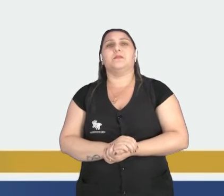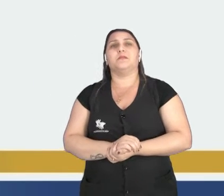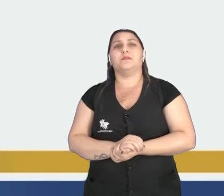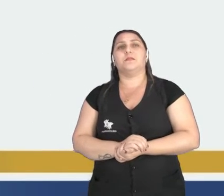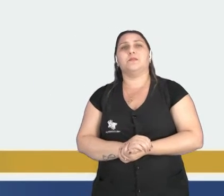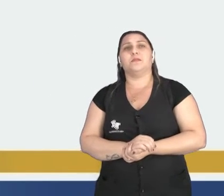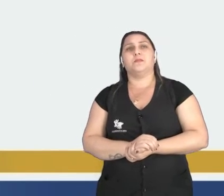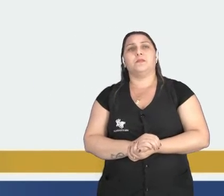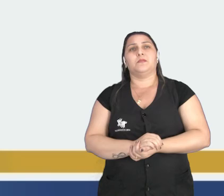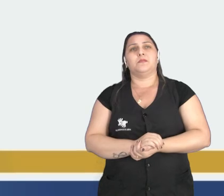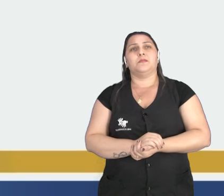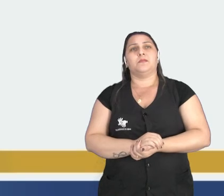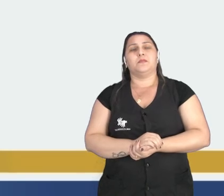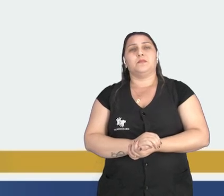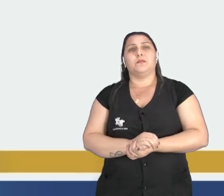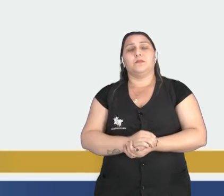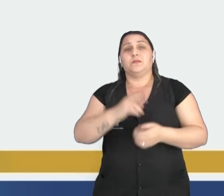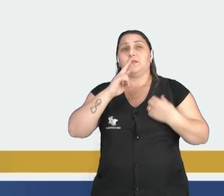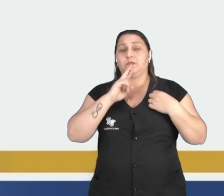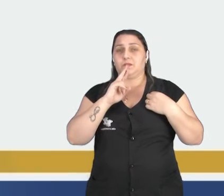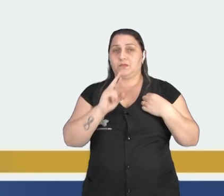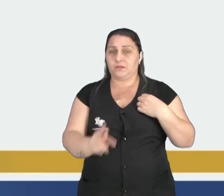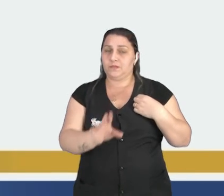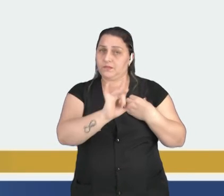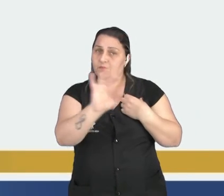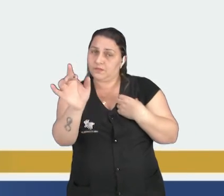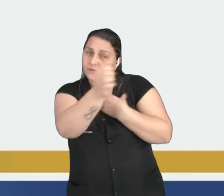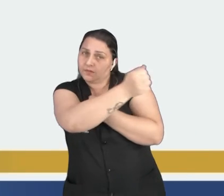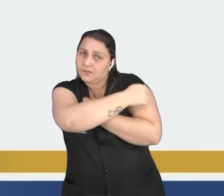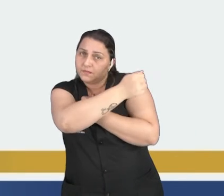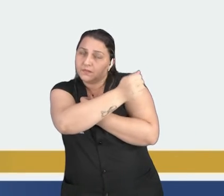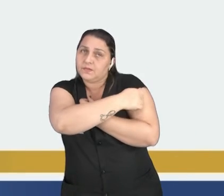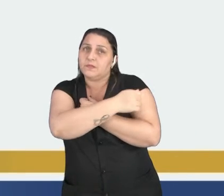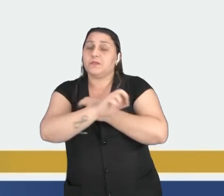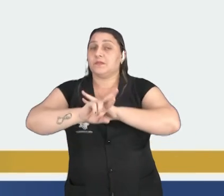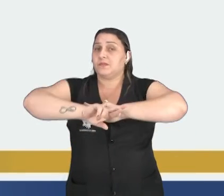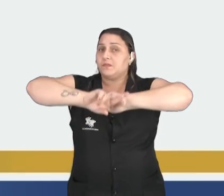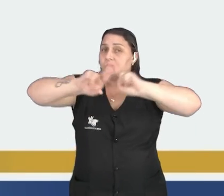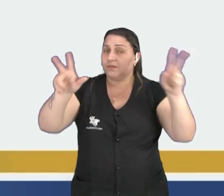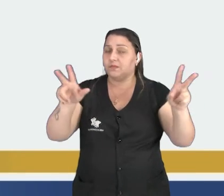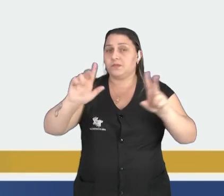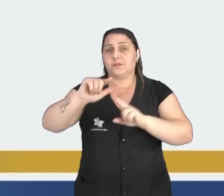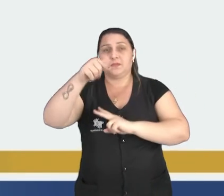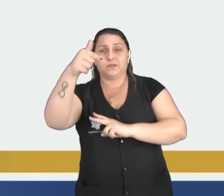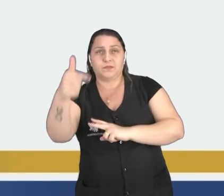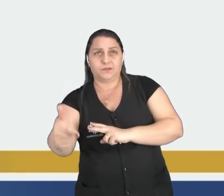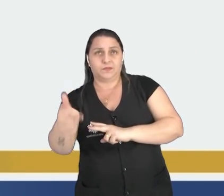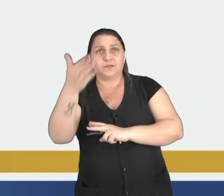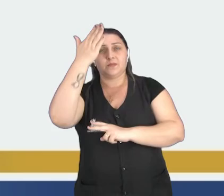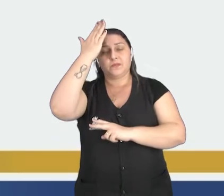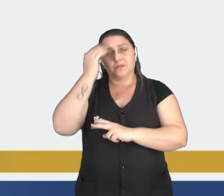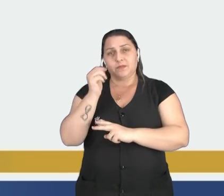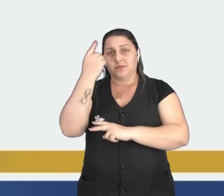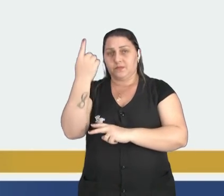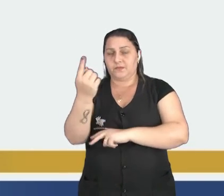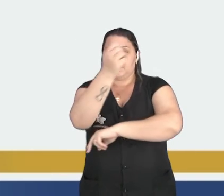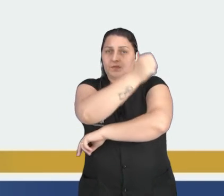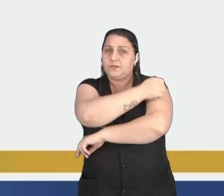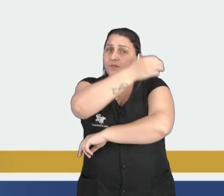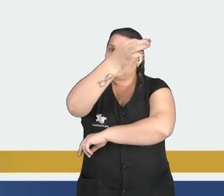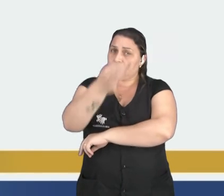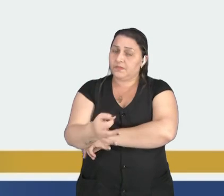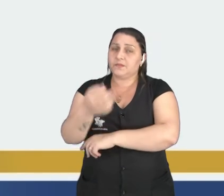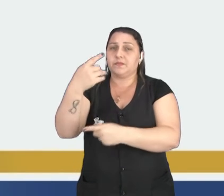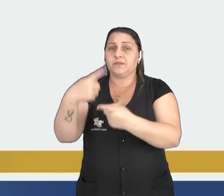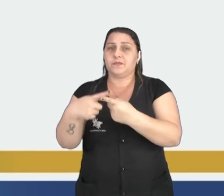270. Como a resposta de cada aluno deve ser diferente dos demais, sabe-se que um dos alunos